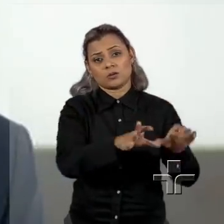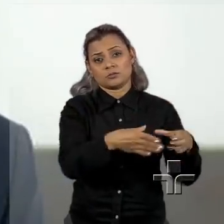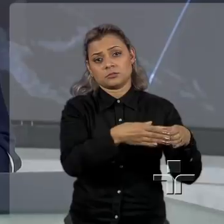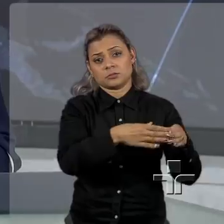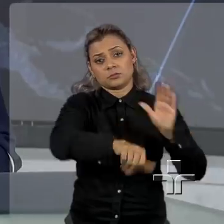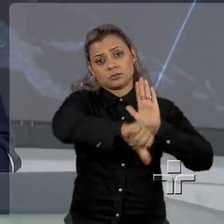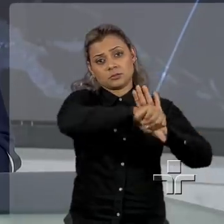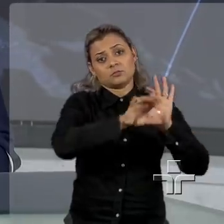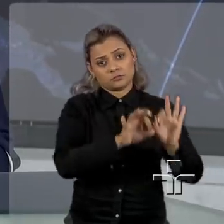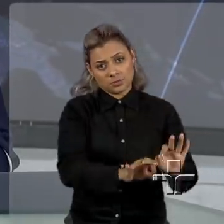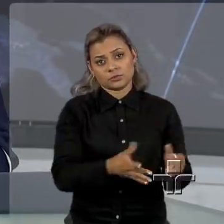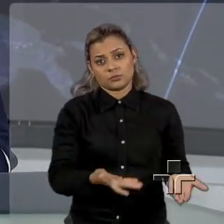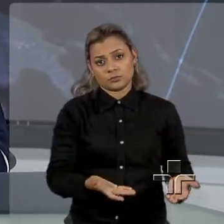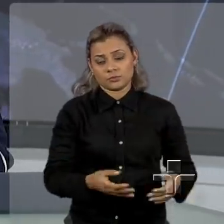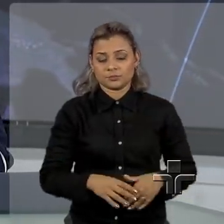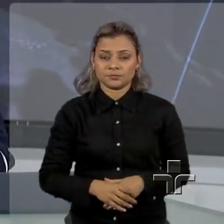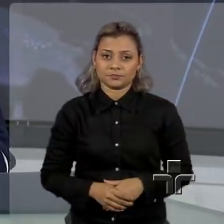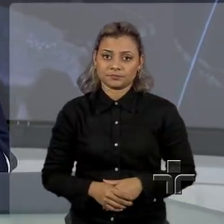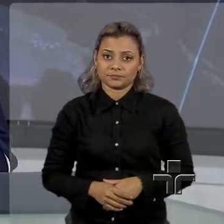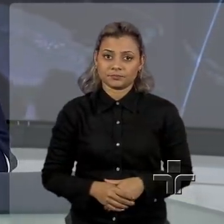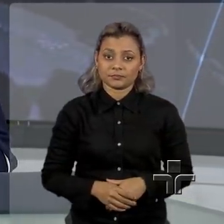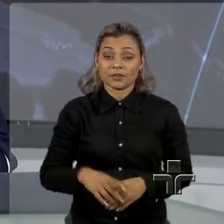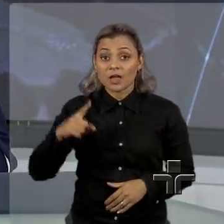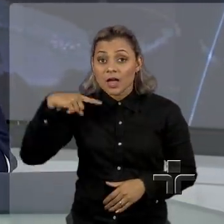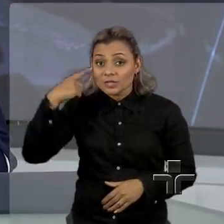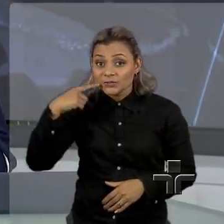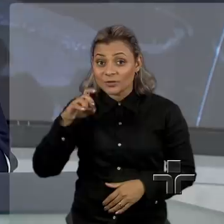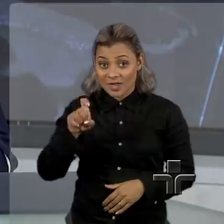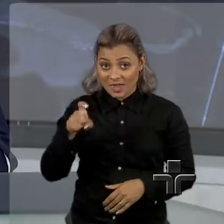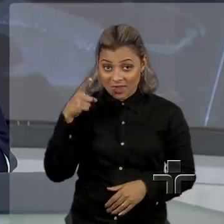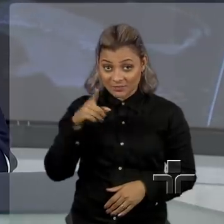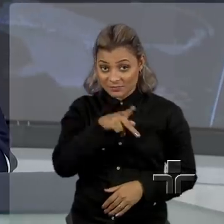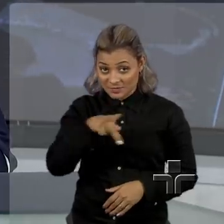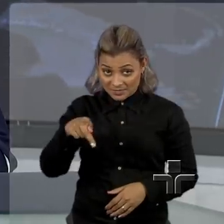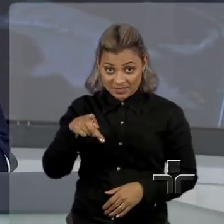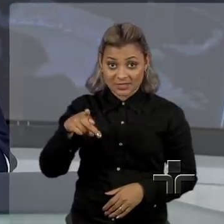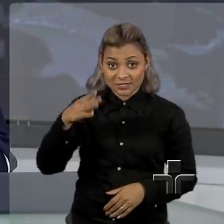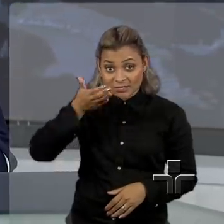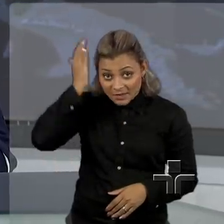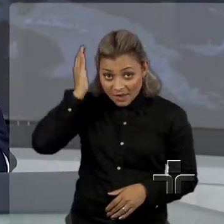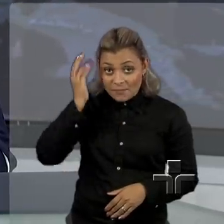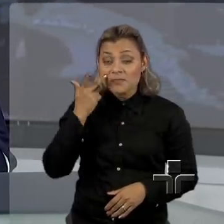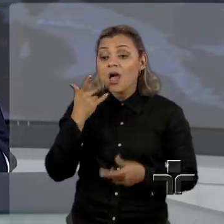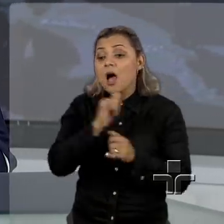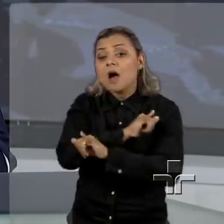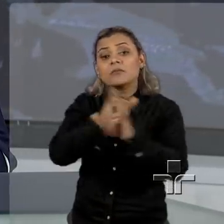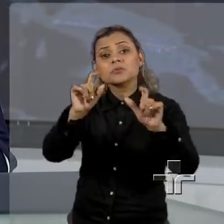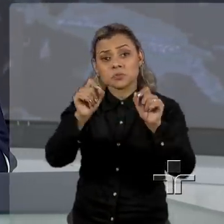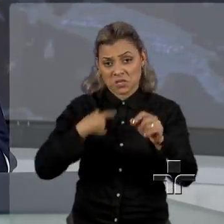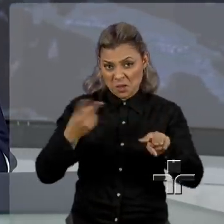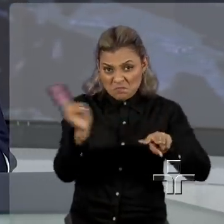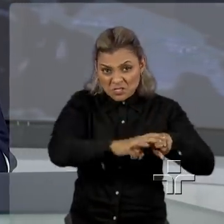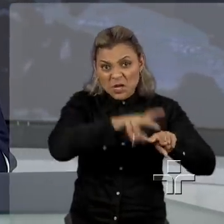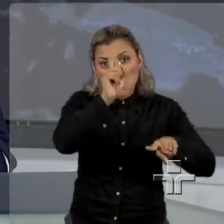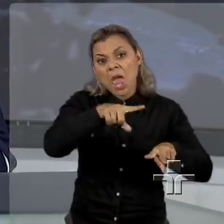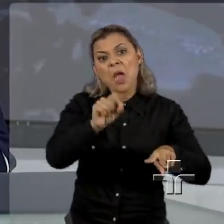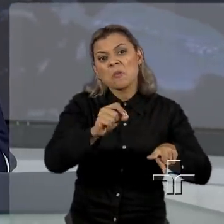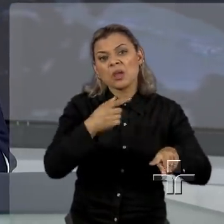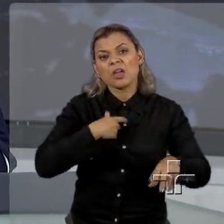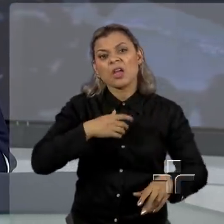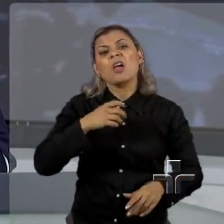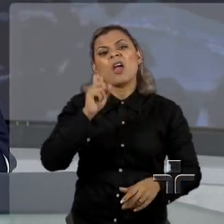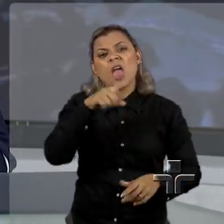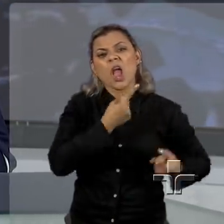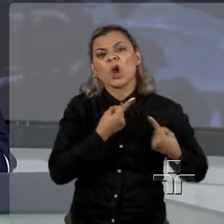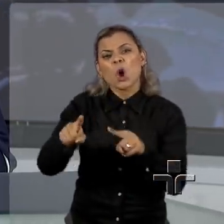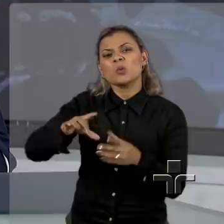criminosa. Bom, em nota, o advogado do ex-presidente, Michel Temer, afirmou que a prisão dele constitui um grave atentado